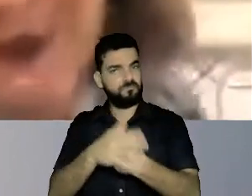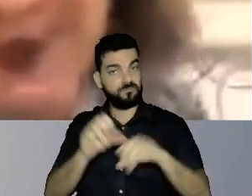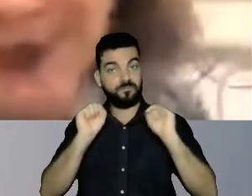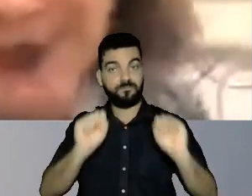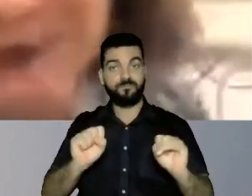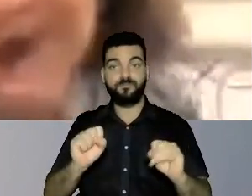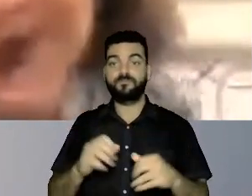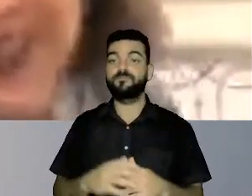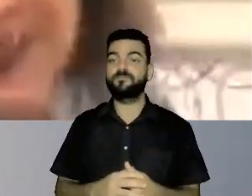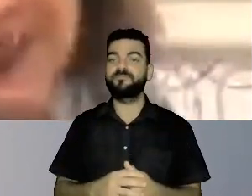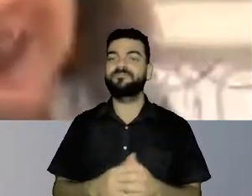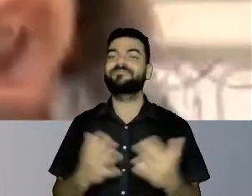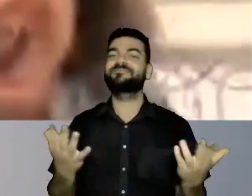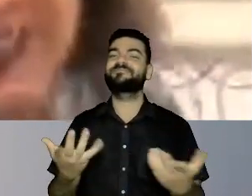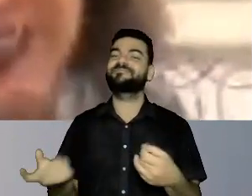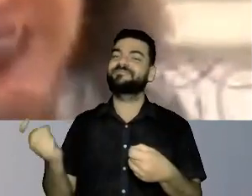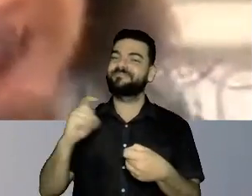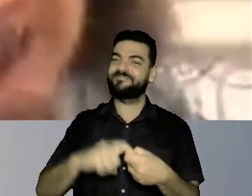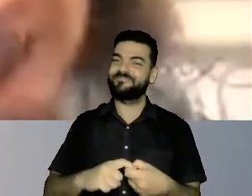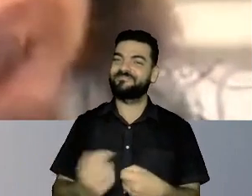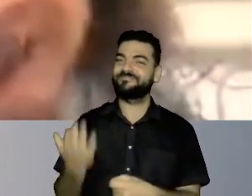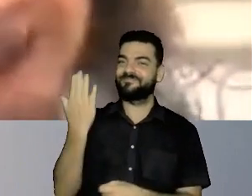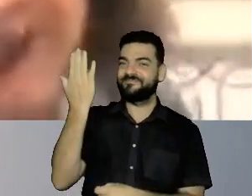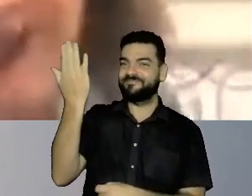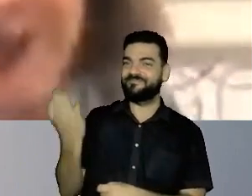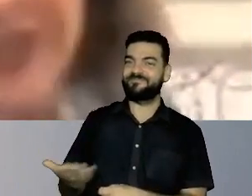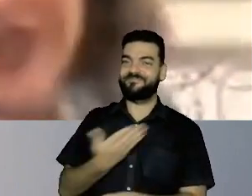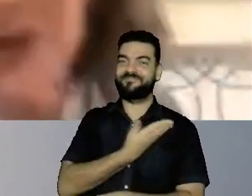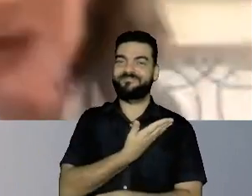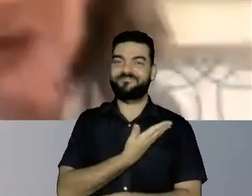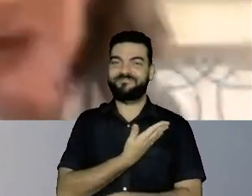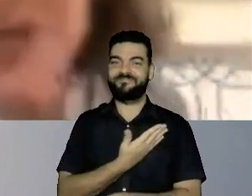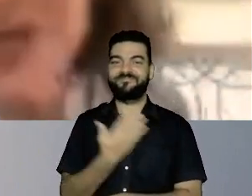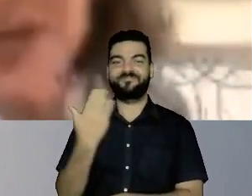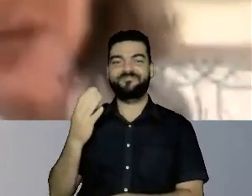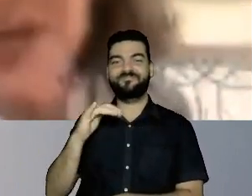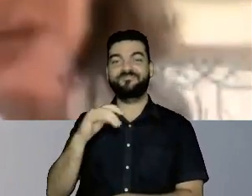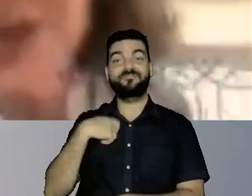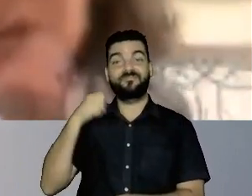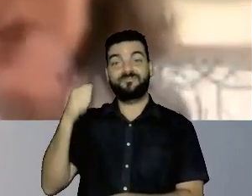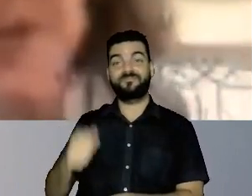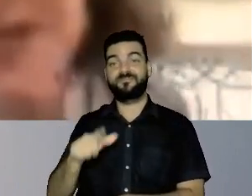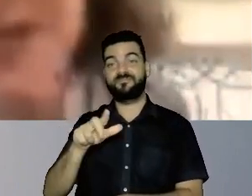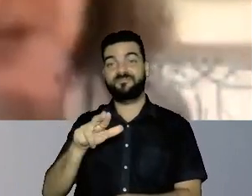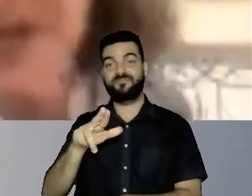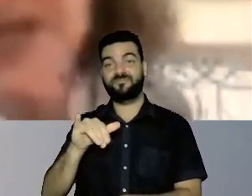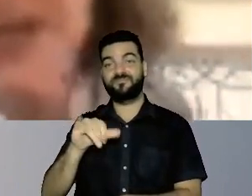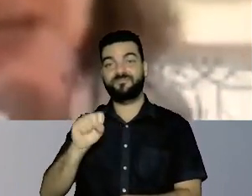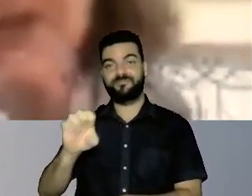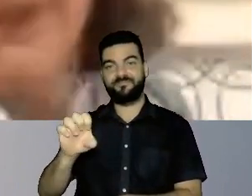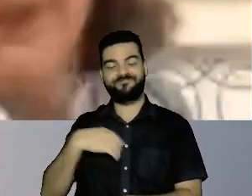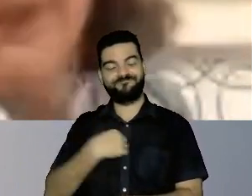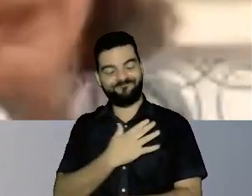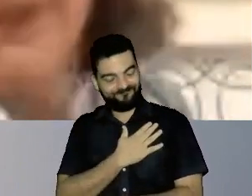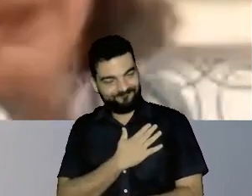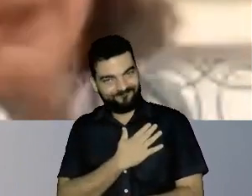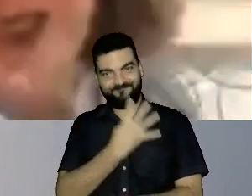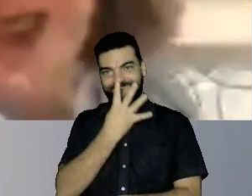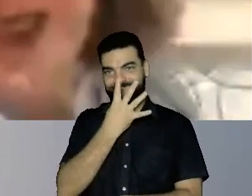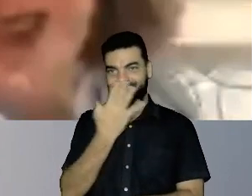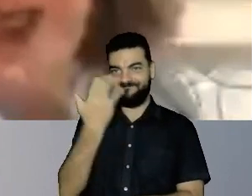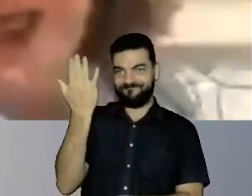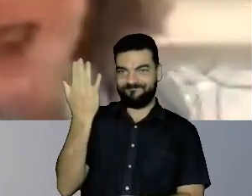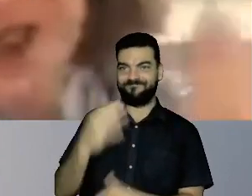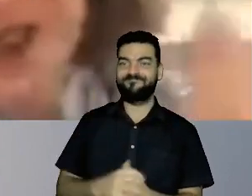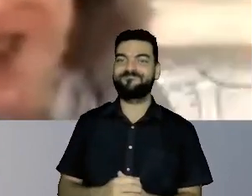de volta para minha querida amiga, para a juíza Luísa, que tanto admiro, e vou